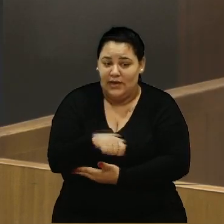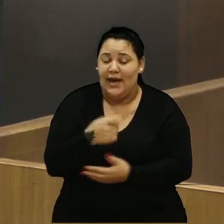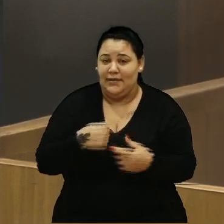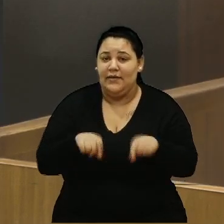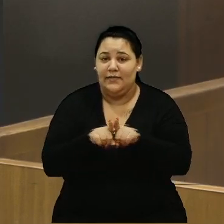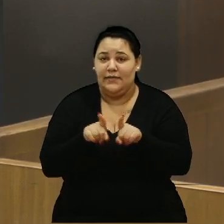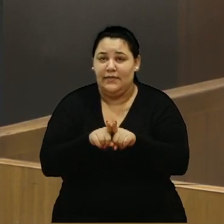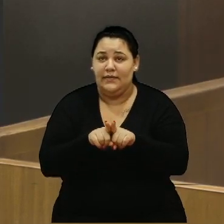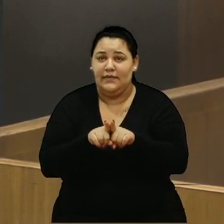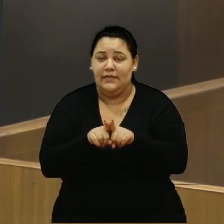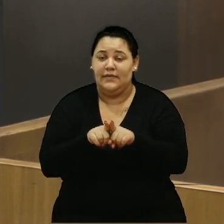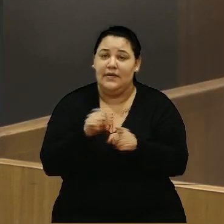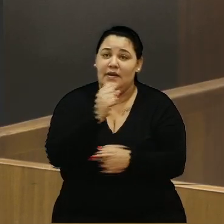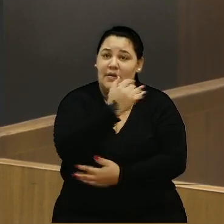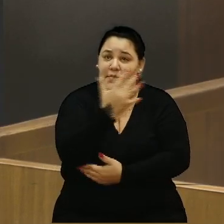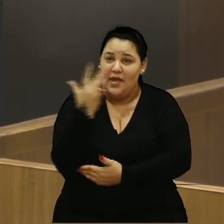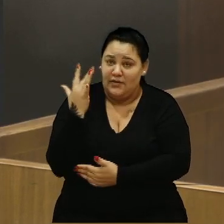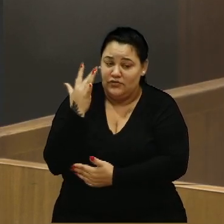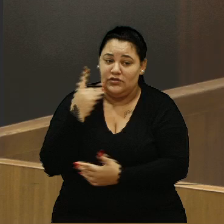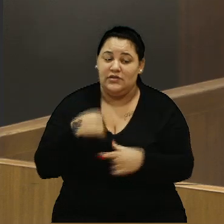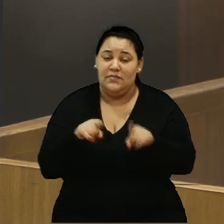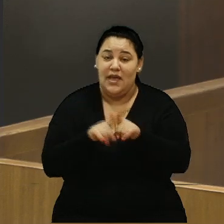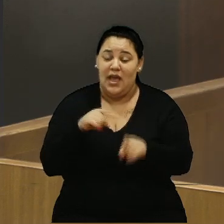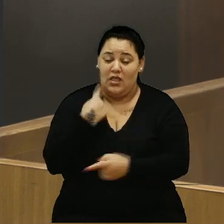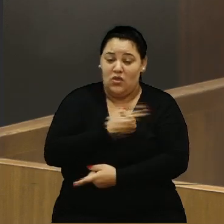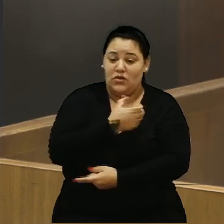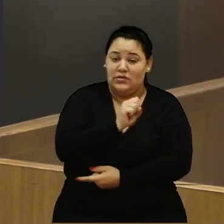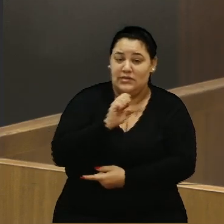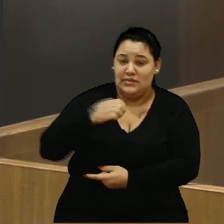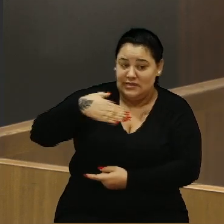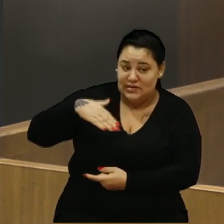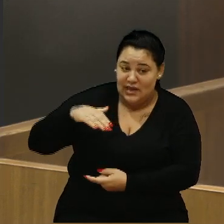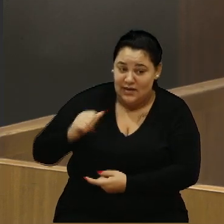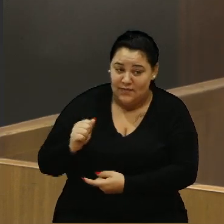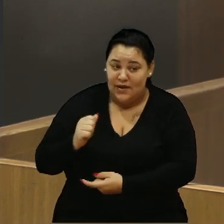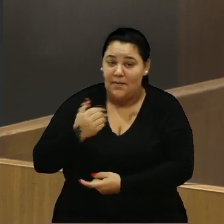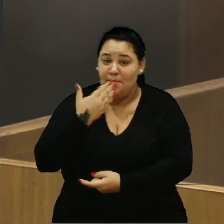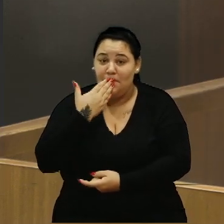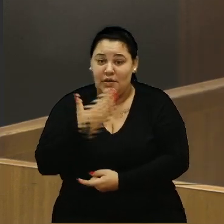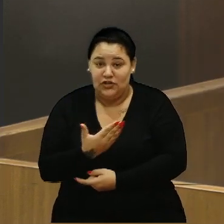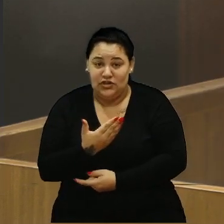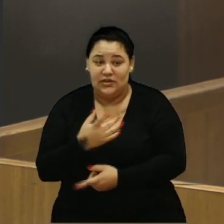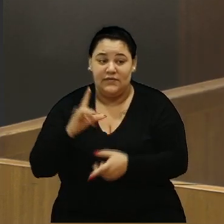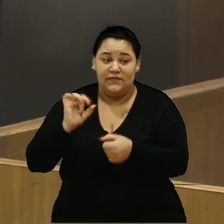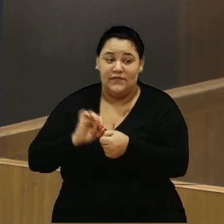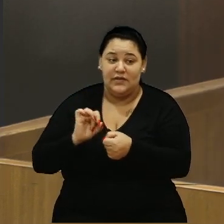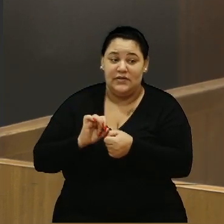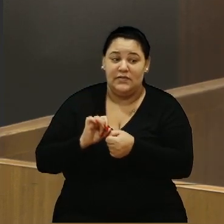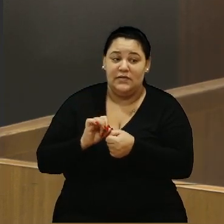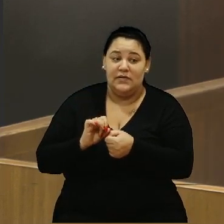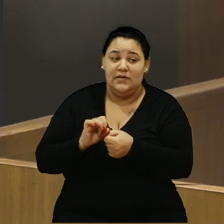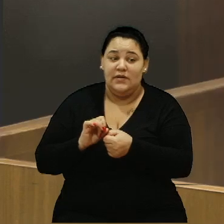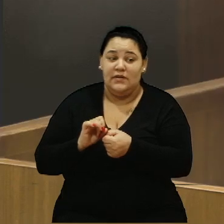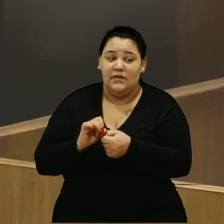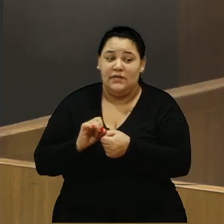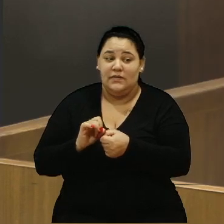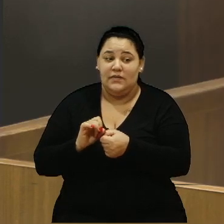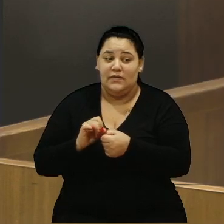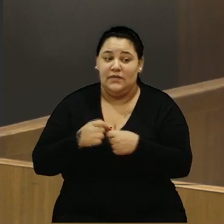até o meio ambiente, a nossa SEMA, e pedir, fazer um requerimento para que